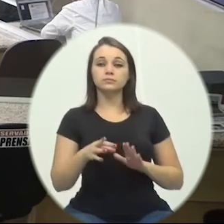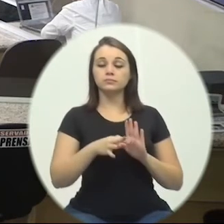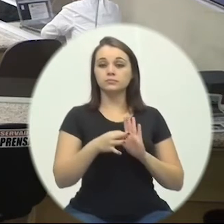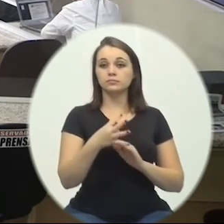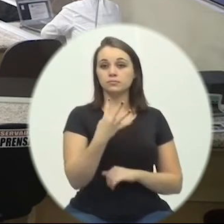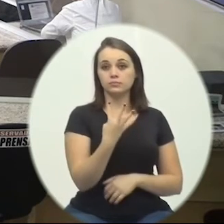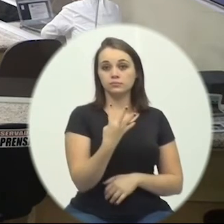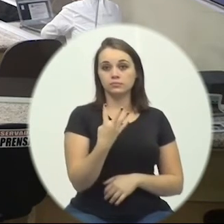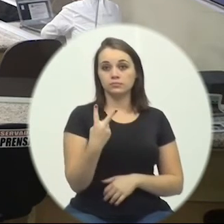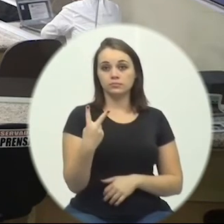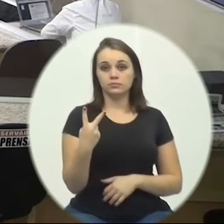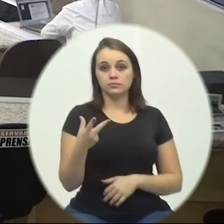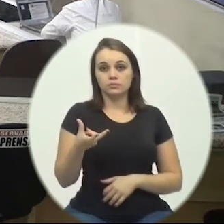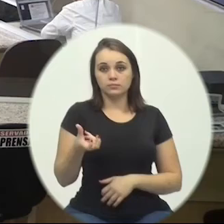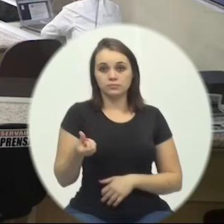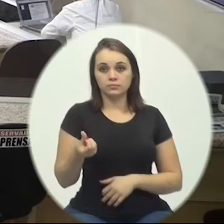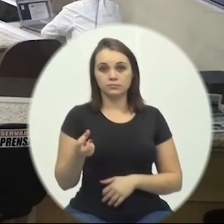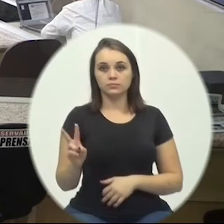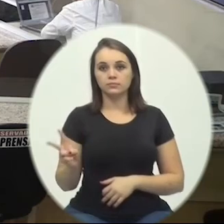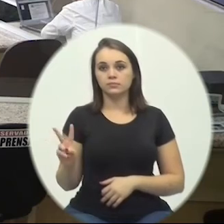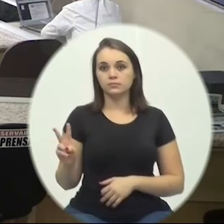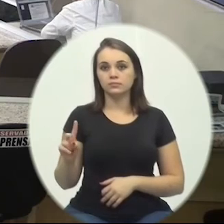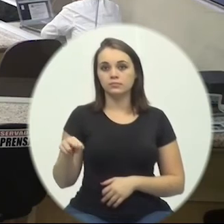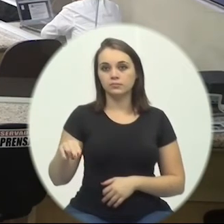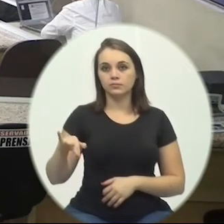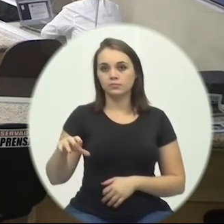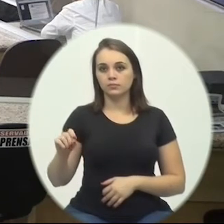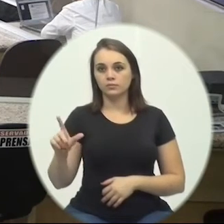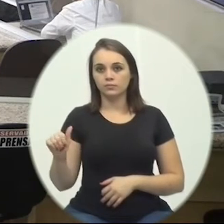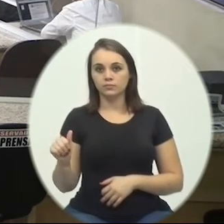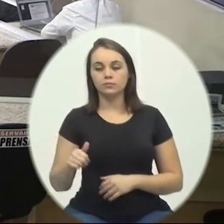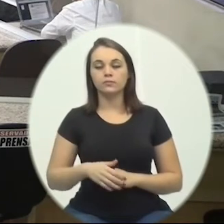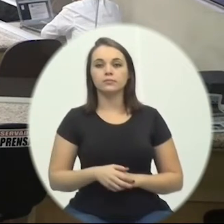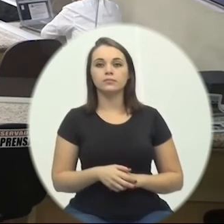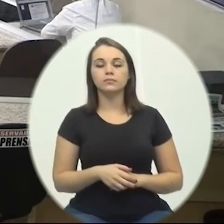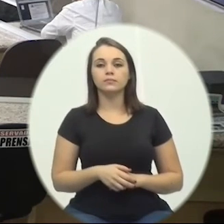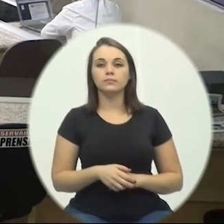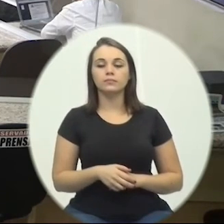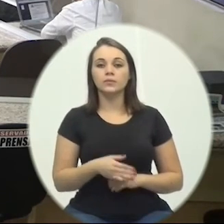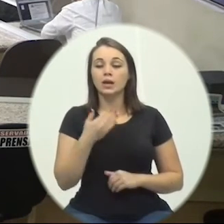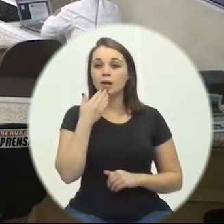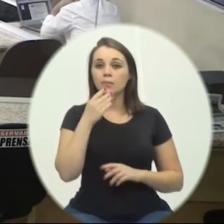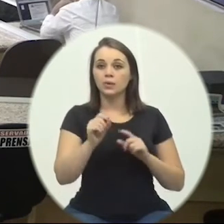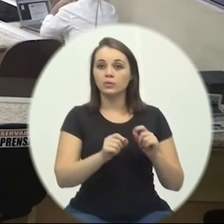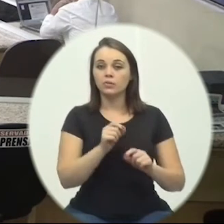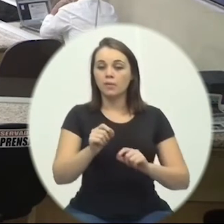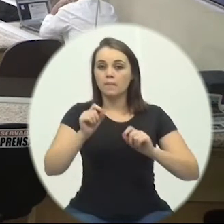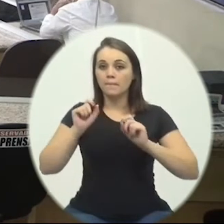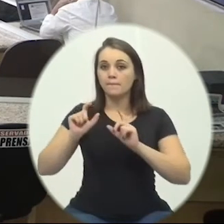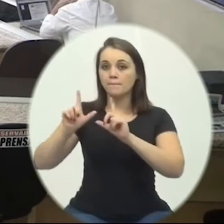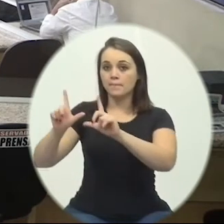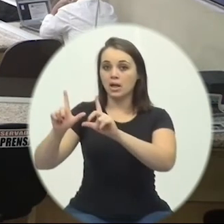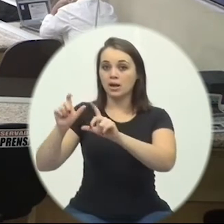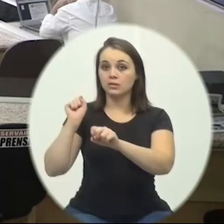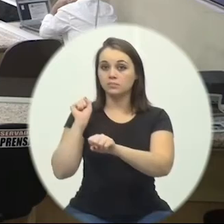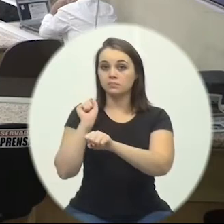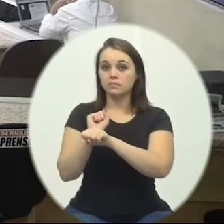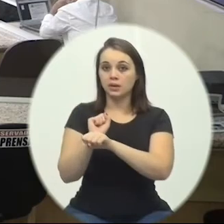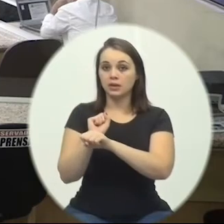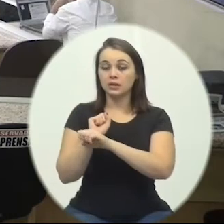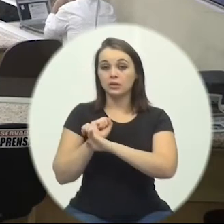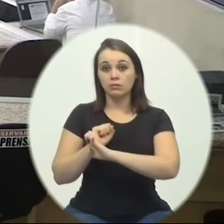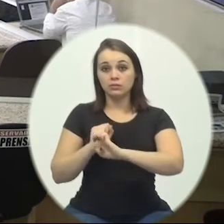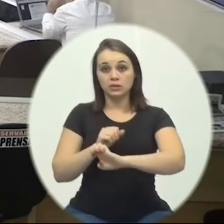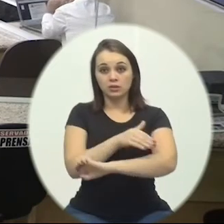Indicação 426-2021, autor vereador Nicola Martins. Instalação de placa indicativa de pare no lado esquerdo da